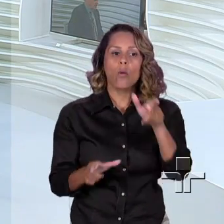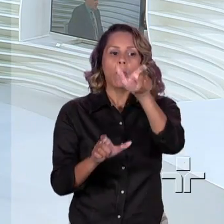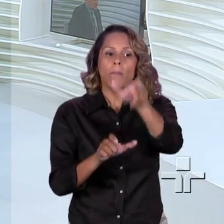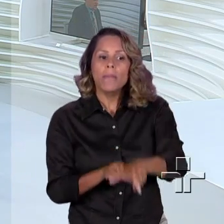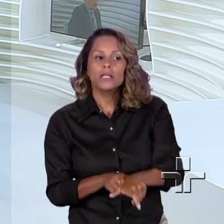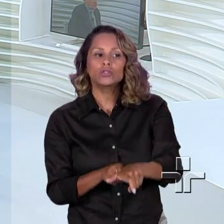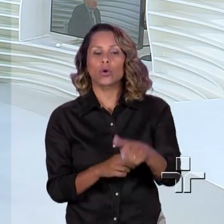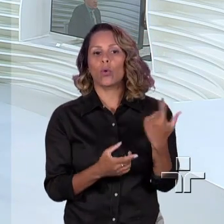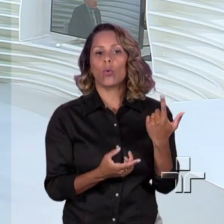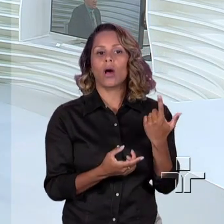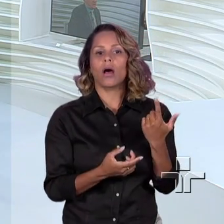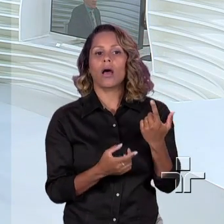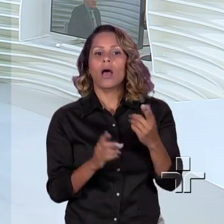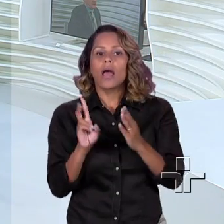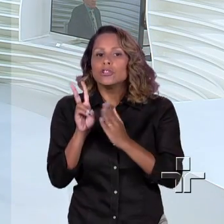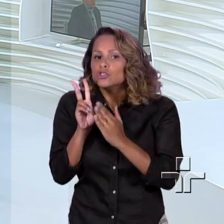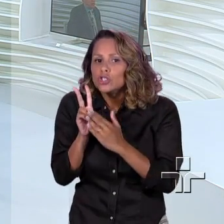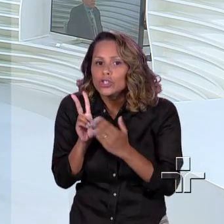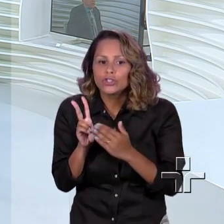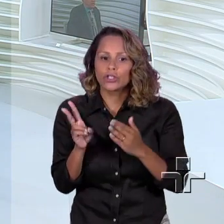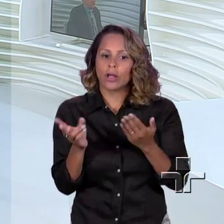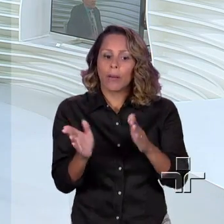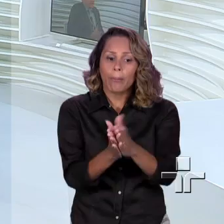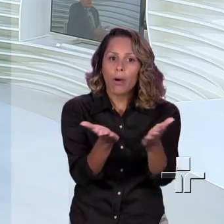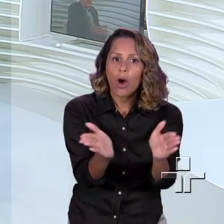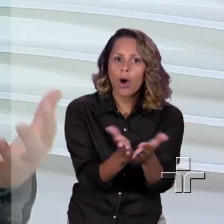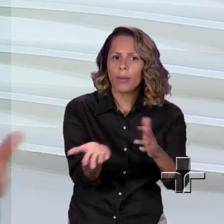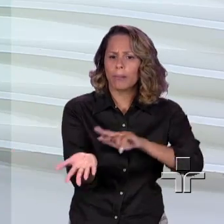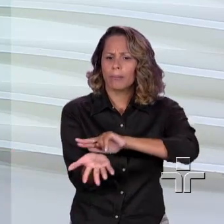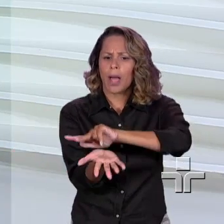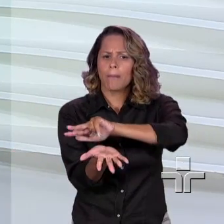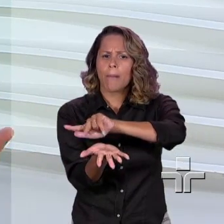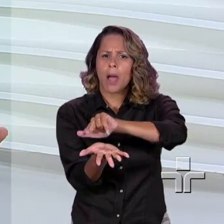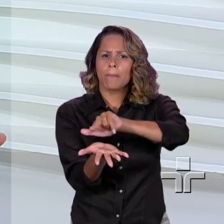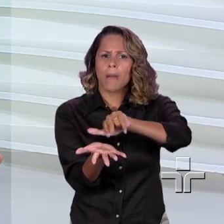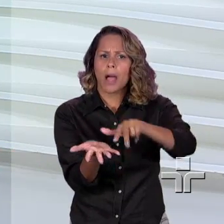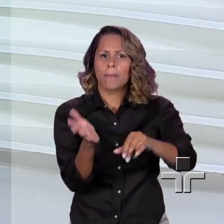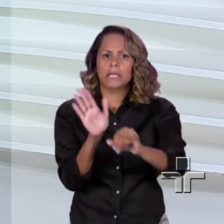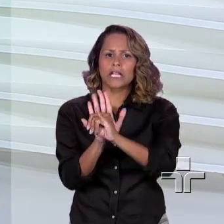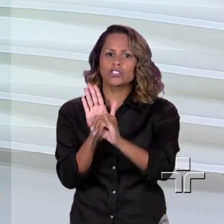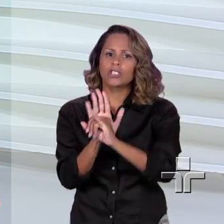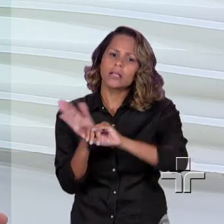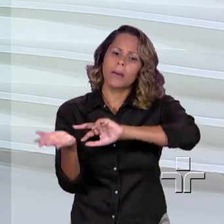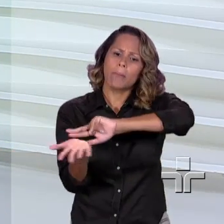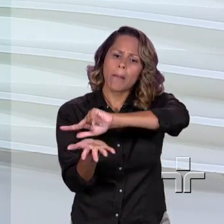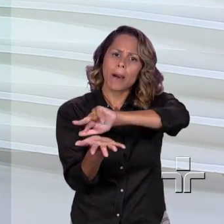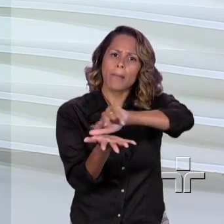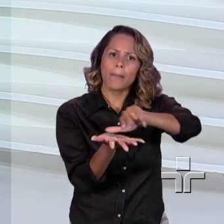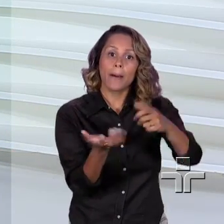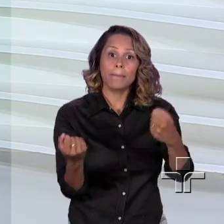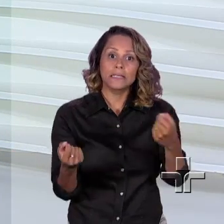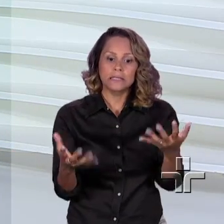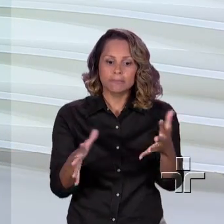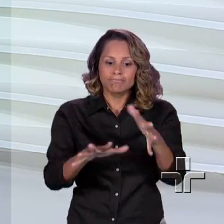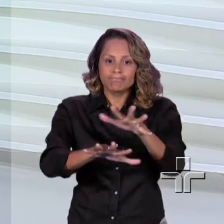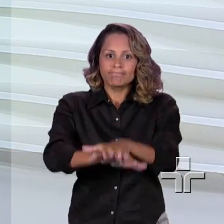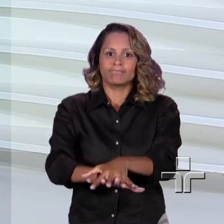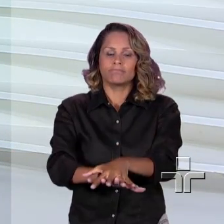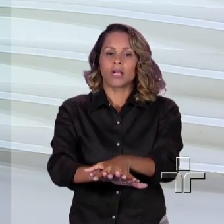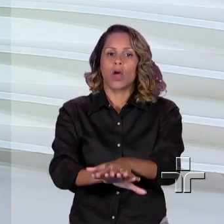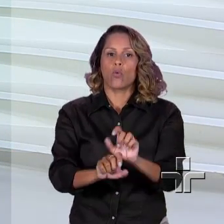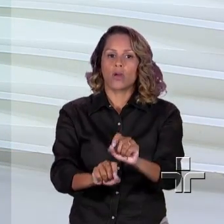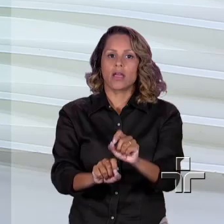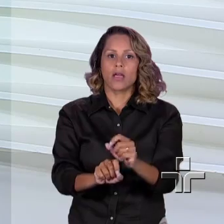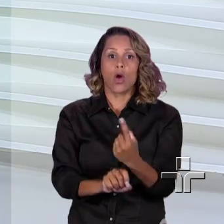origem indígena e pobre. E tem essas identidades que têm que ser integradas numa luta só para